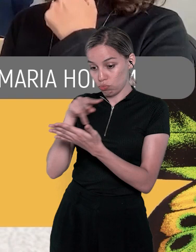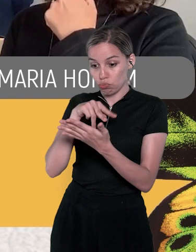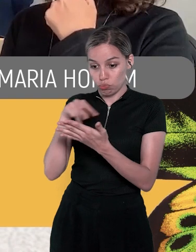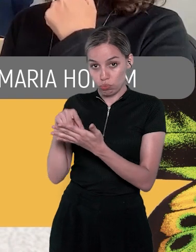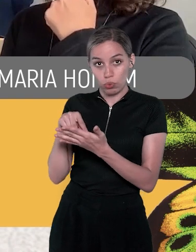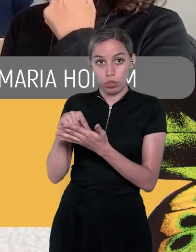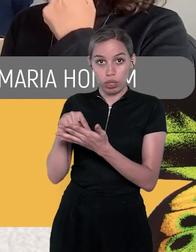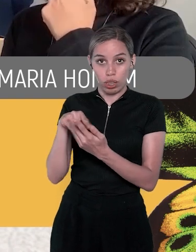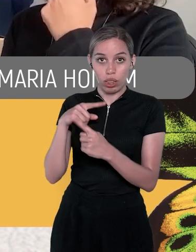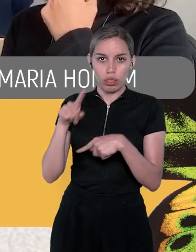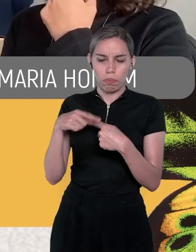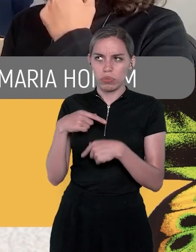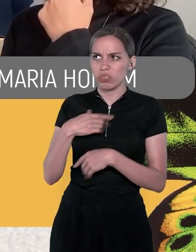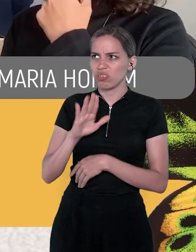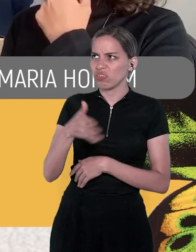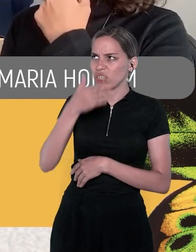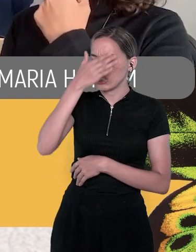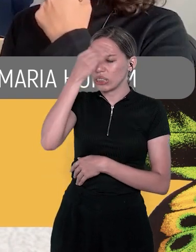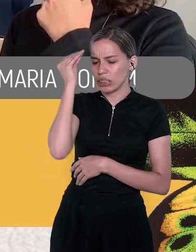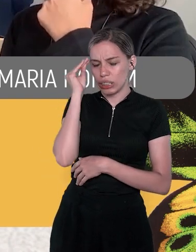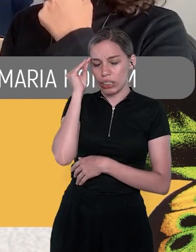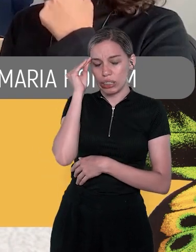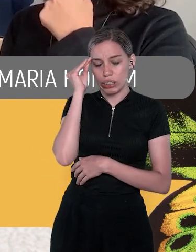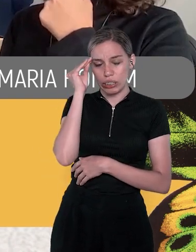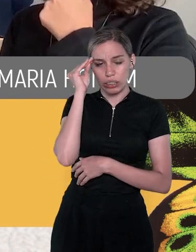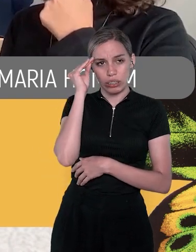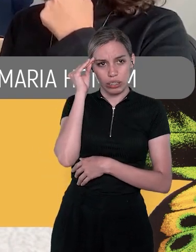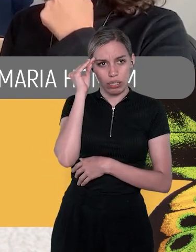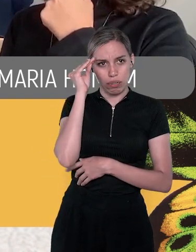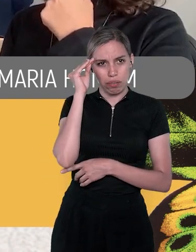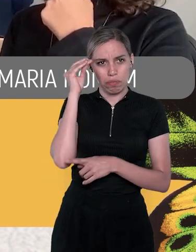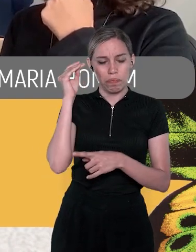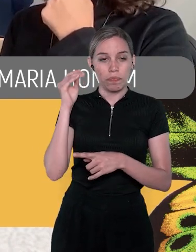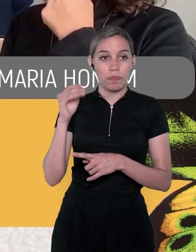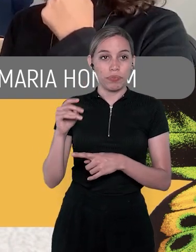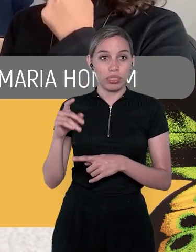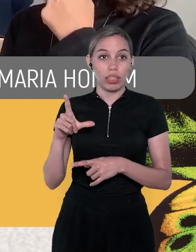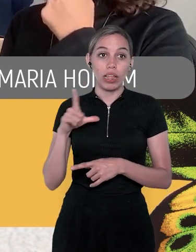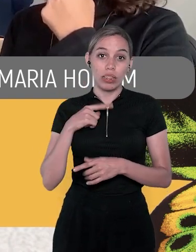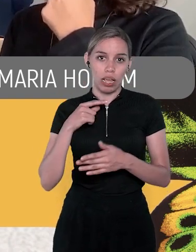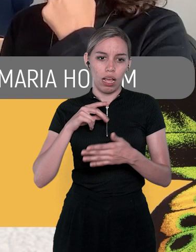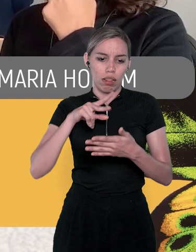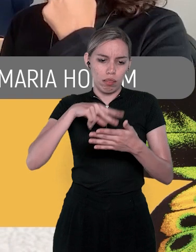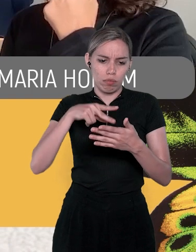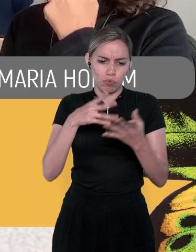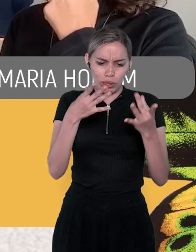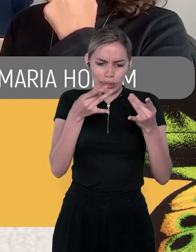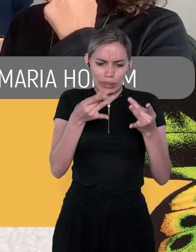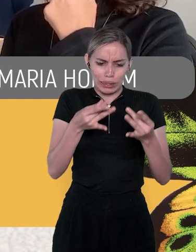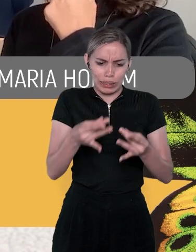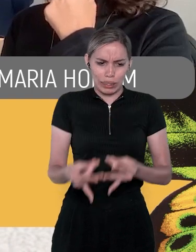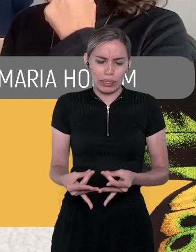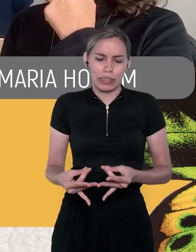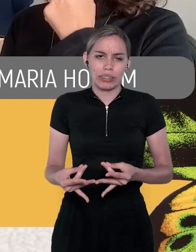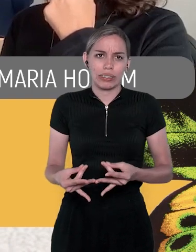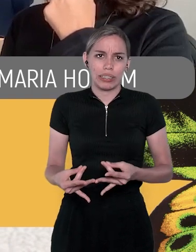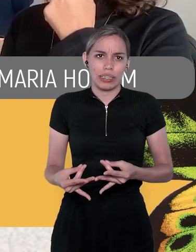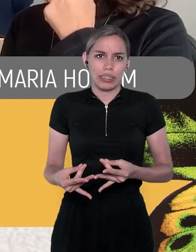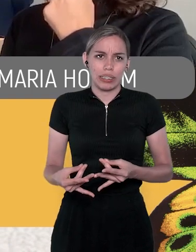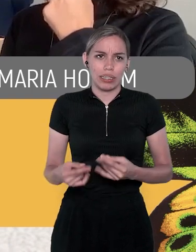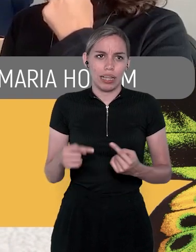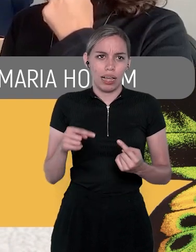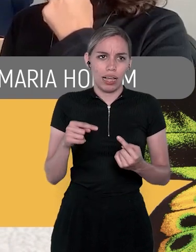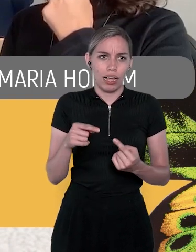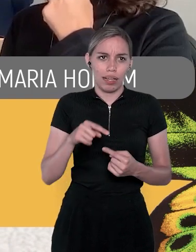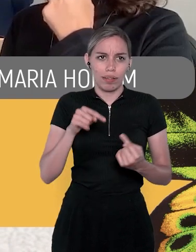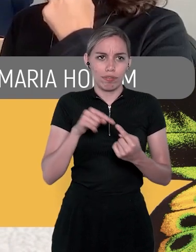Lê o livro e pouco tempo depois ele já não significa mais muita coisa para a gente nem lembra, e tem essa leitura detalhada que você fez,